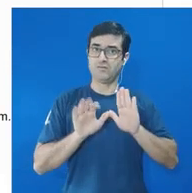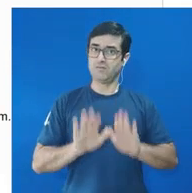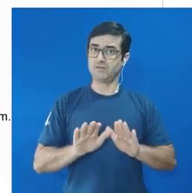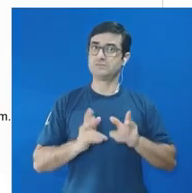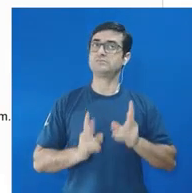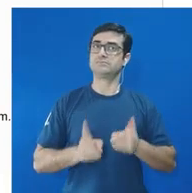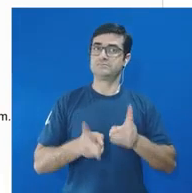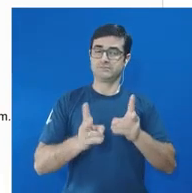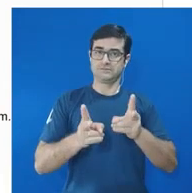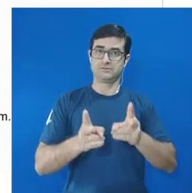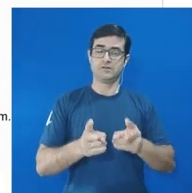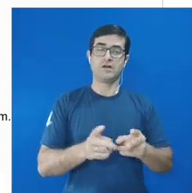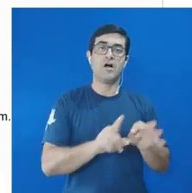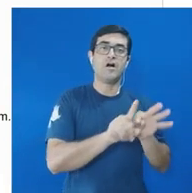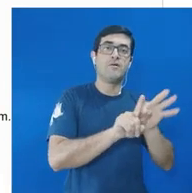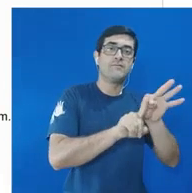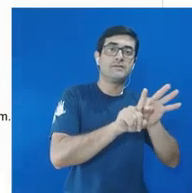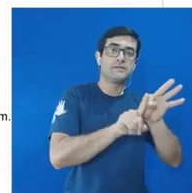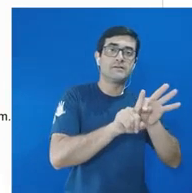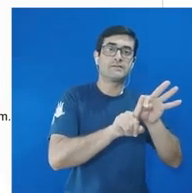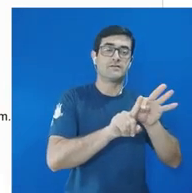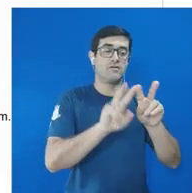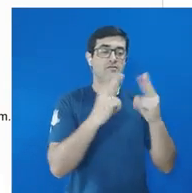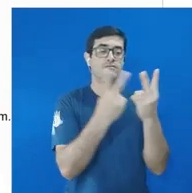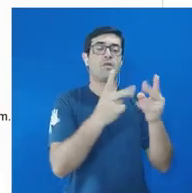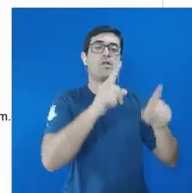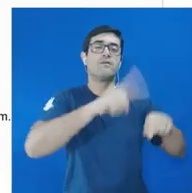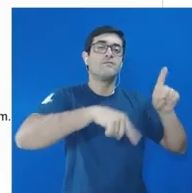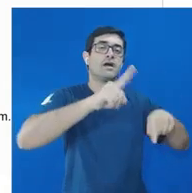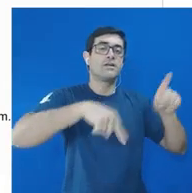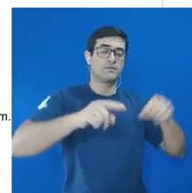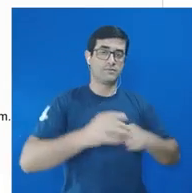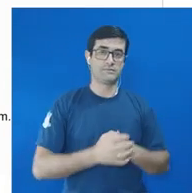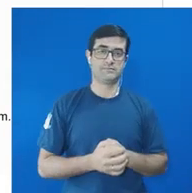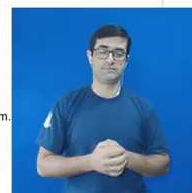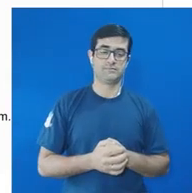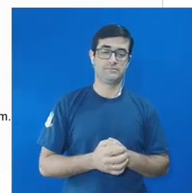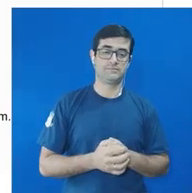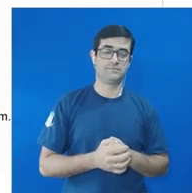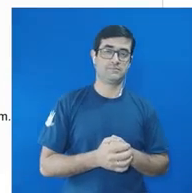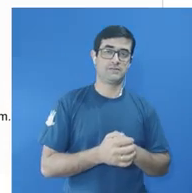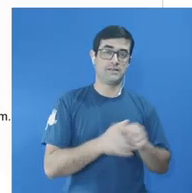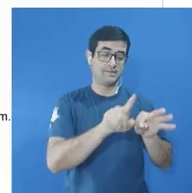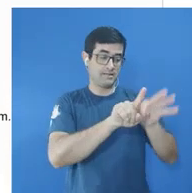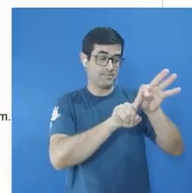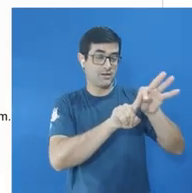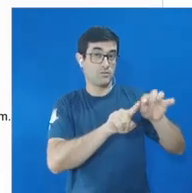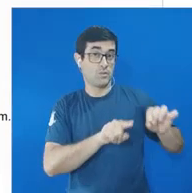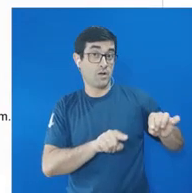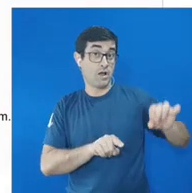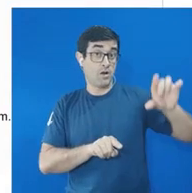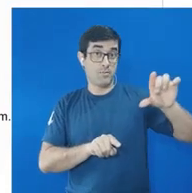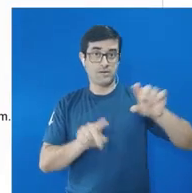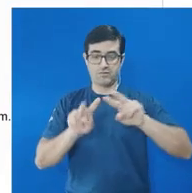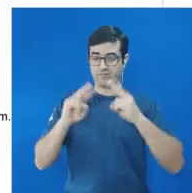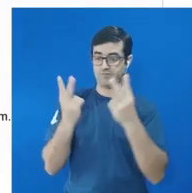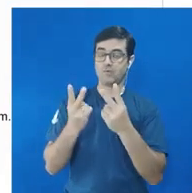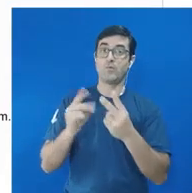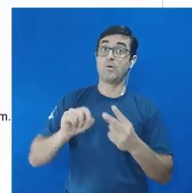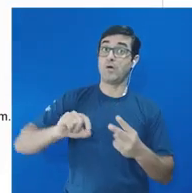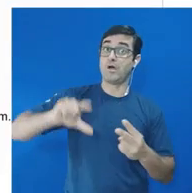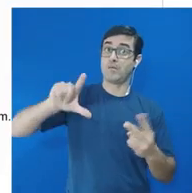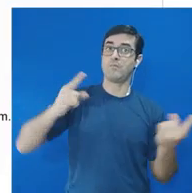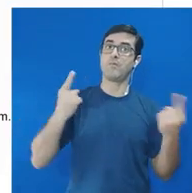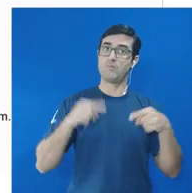temperatura e o volume. Se eu aumento a temperatura, o volume aumenta. Então, eles são proporcionais, diferente da lei de Boyle, que